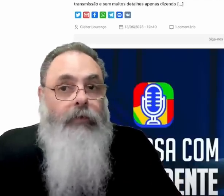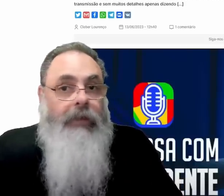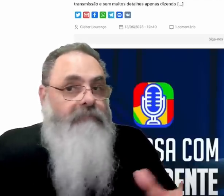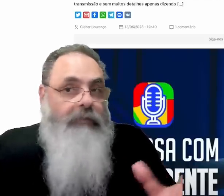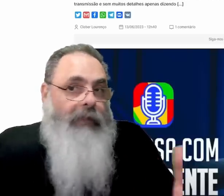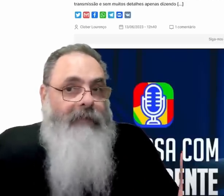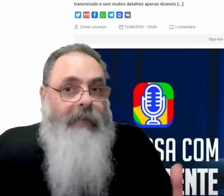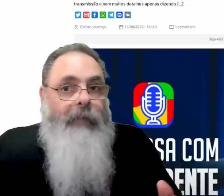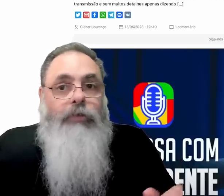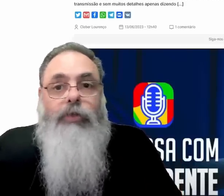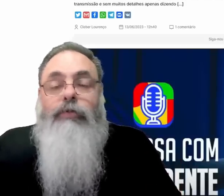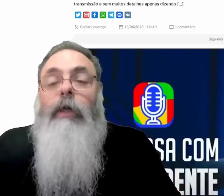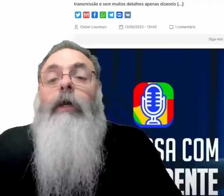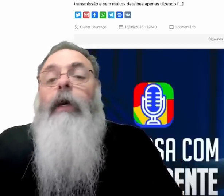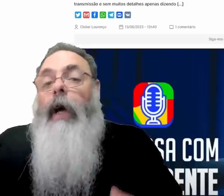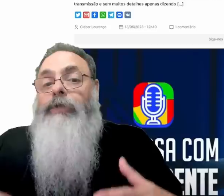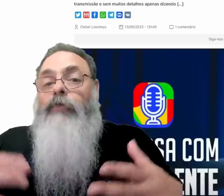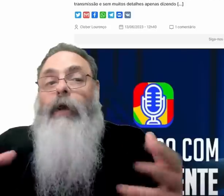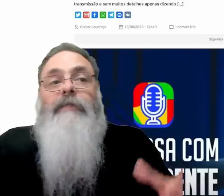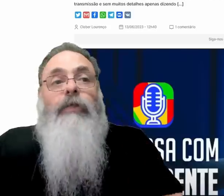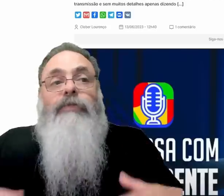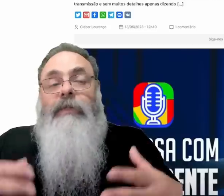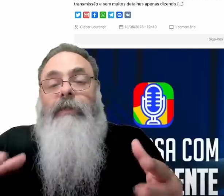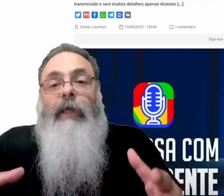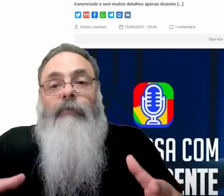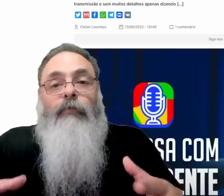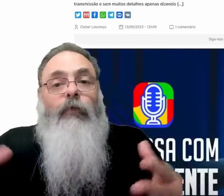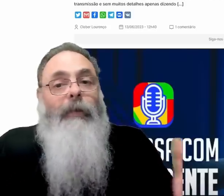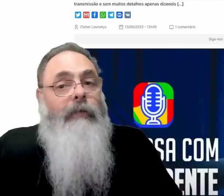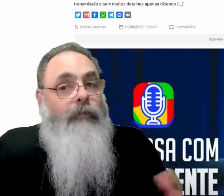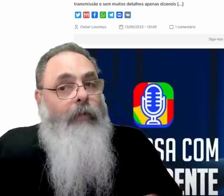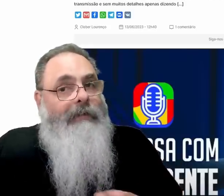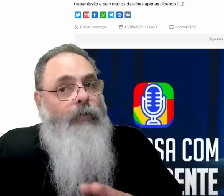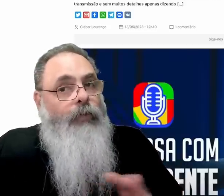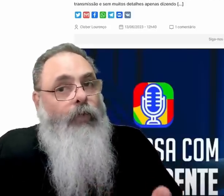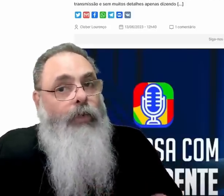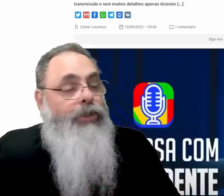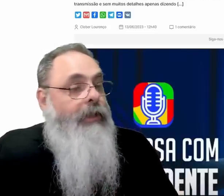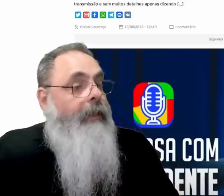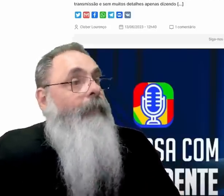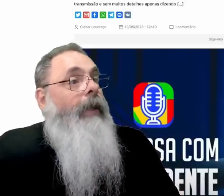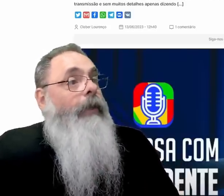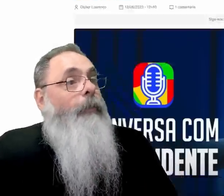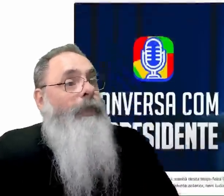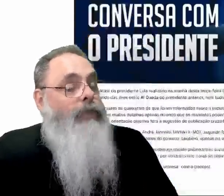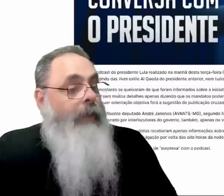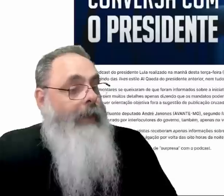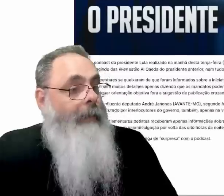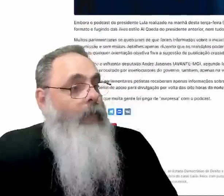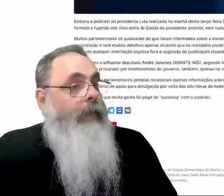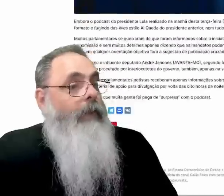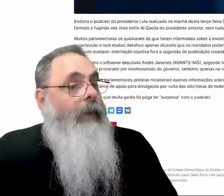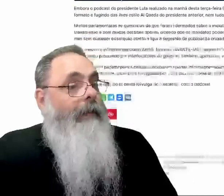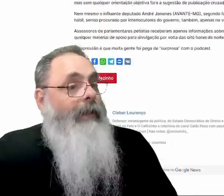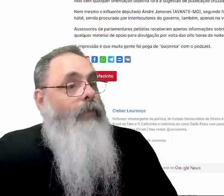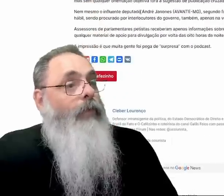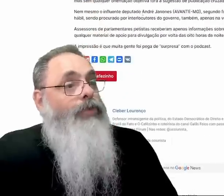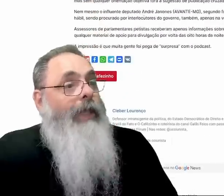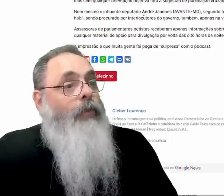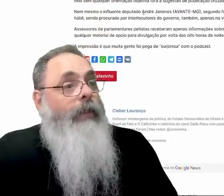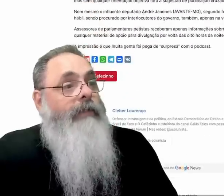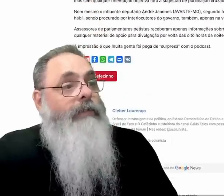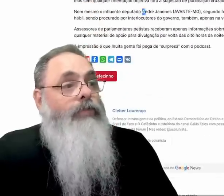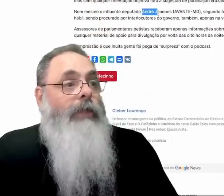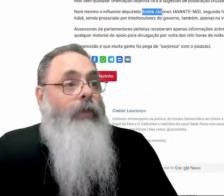a feira do Lula não tava sabendo disso a divulgação se teve foi o maior divulgação muito contida e o pessoal reclamou aqui até